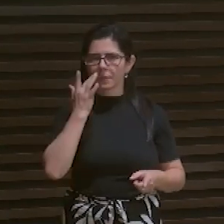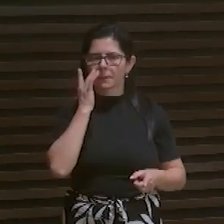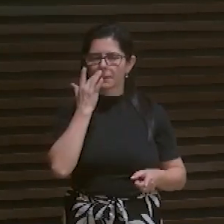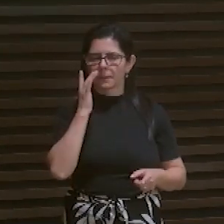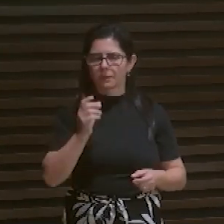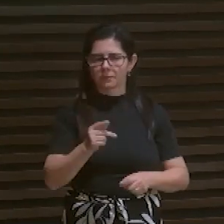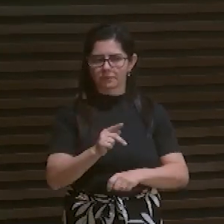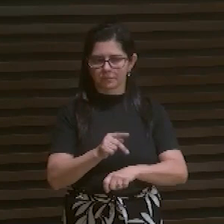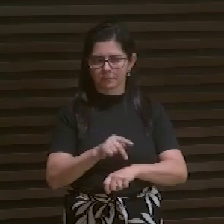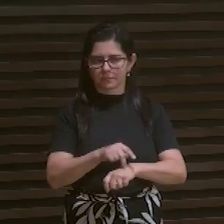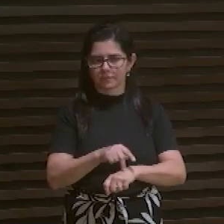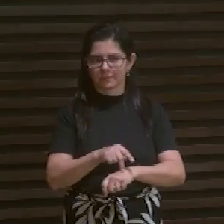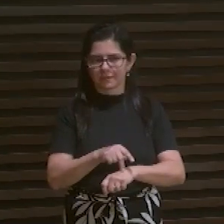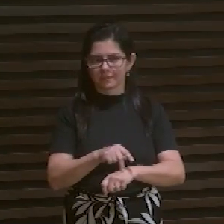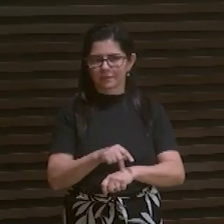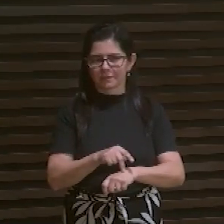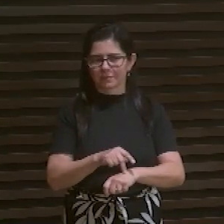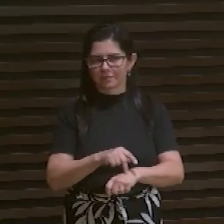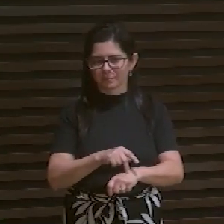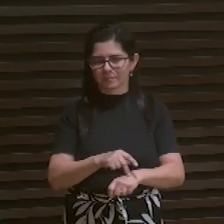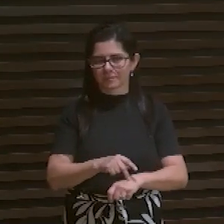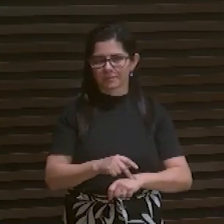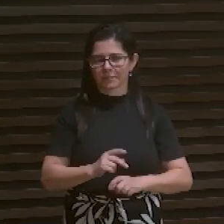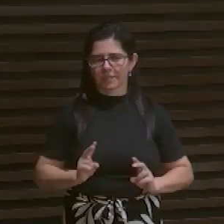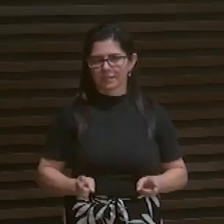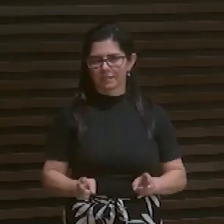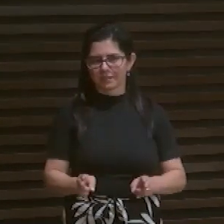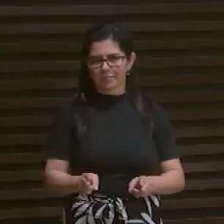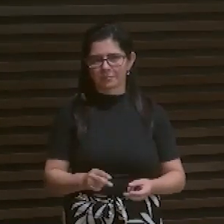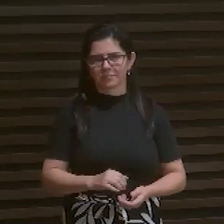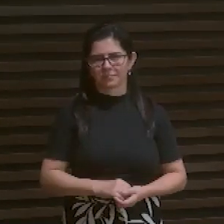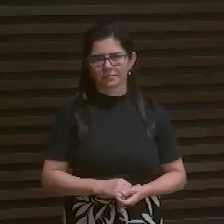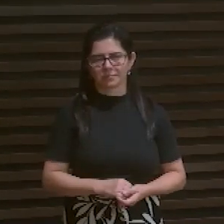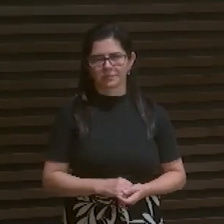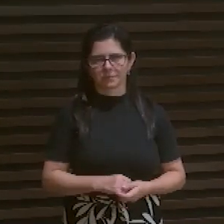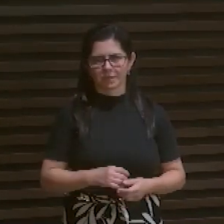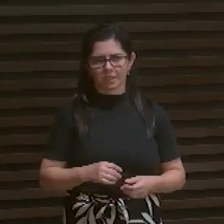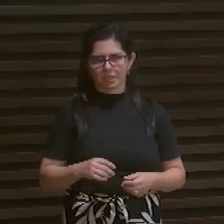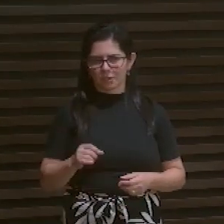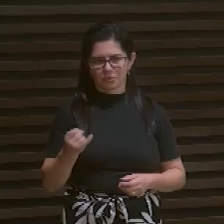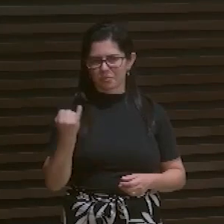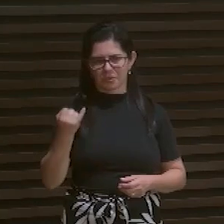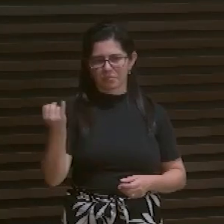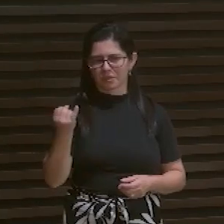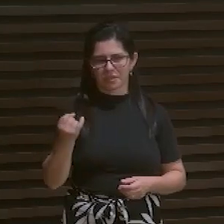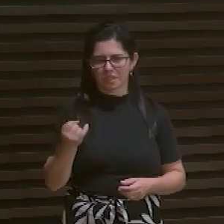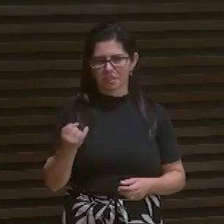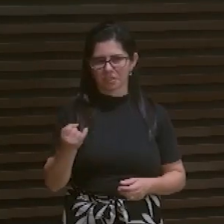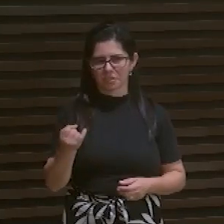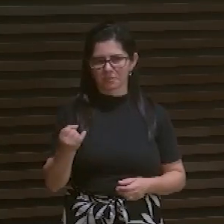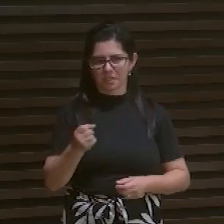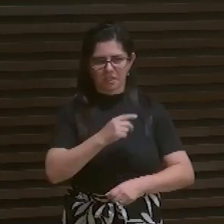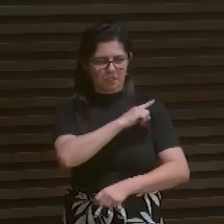com galardão. Ou seja, não importa somente a intenção, esforço e suor, mas sim se o